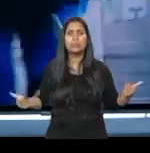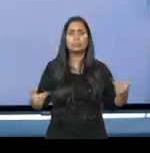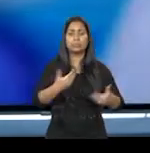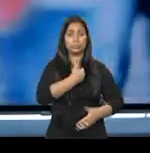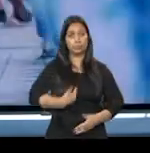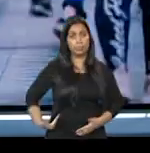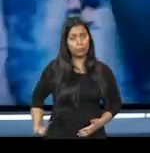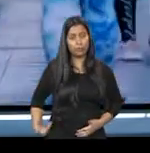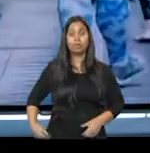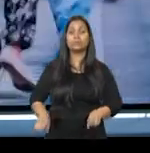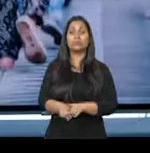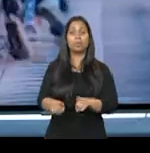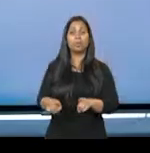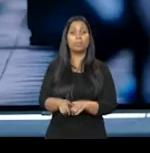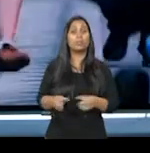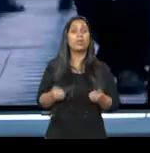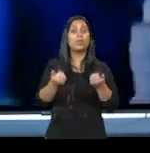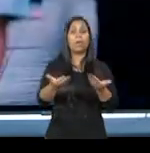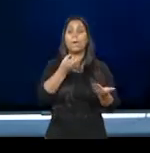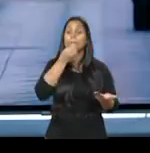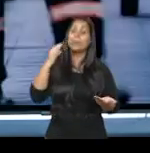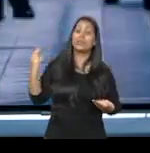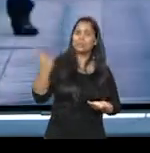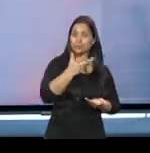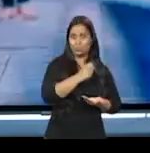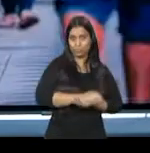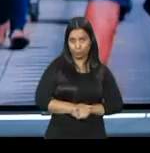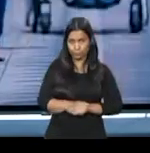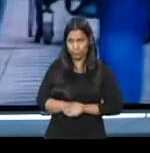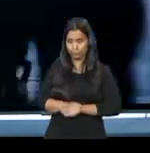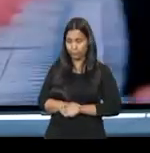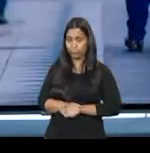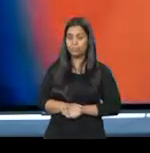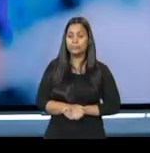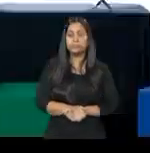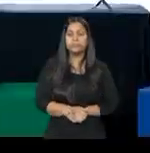administrar o bem público e também promover o bem de todos.